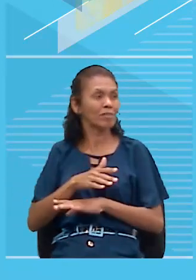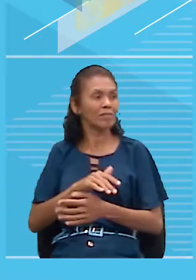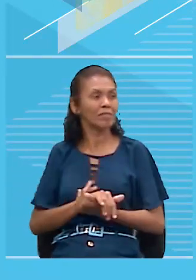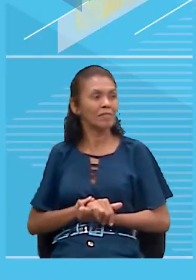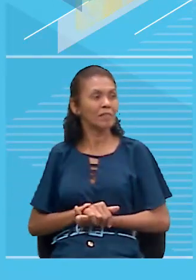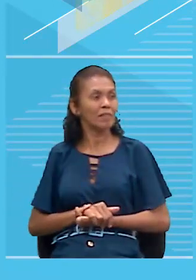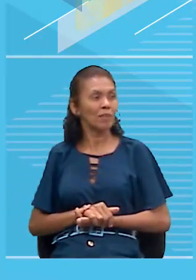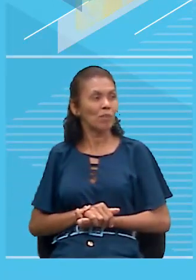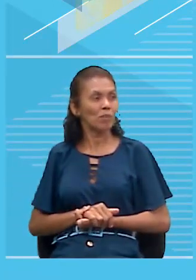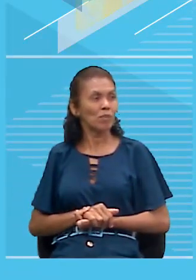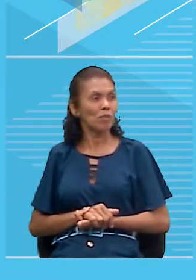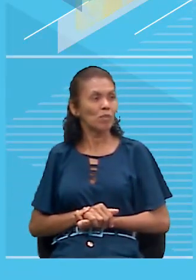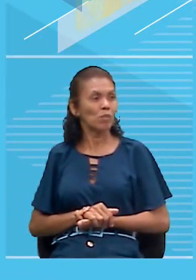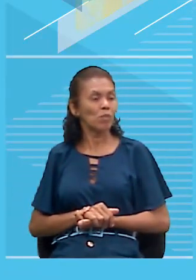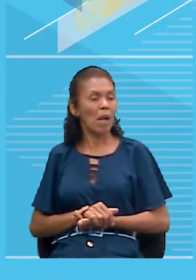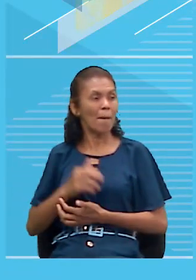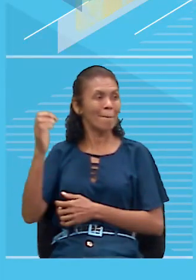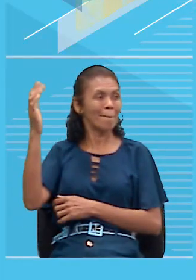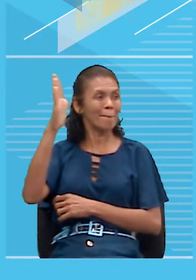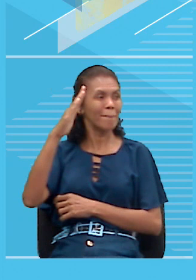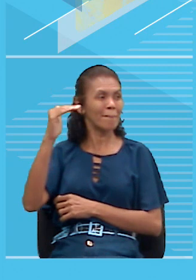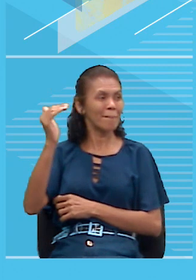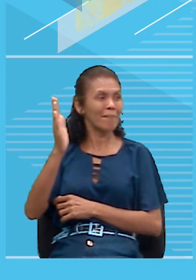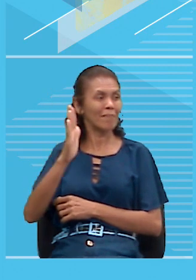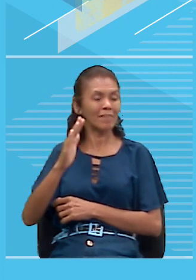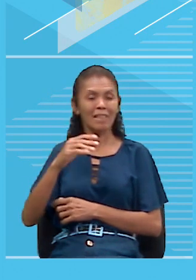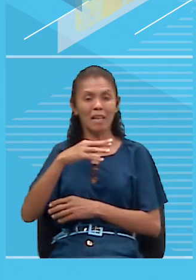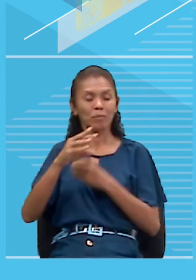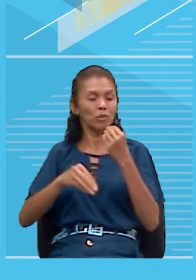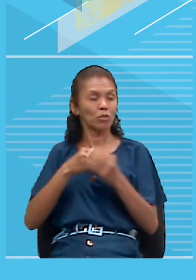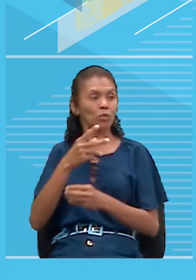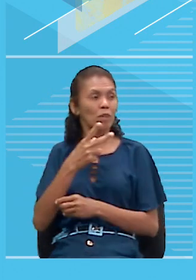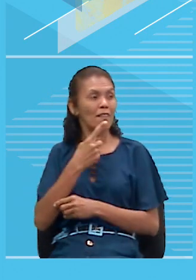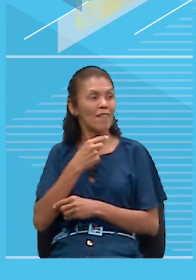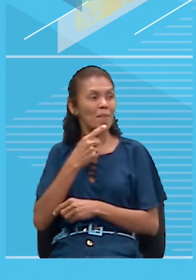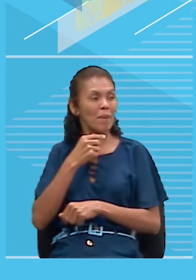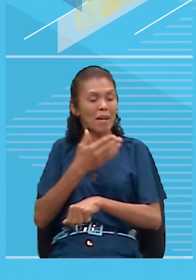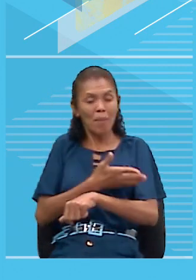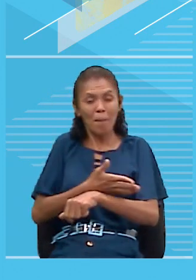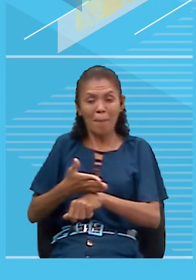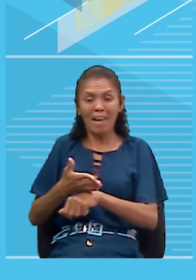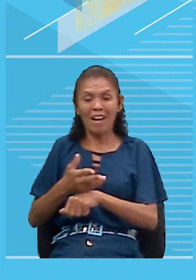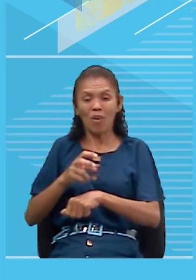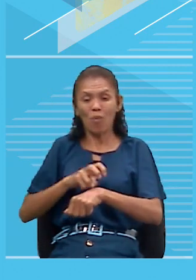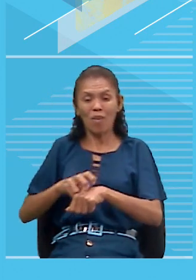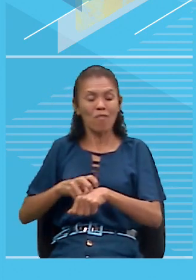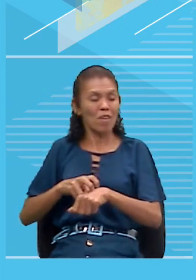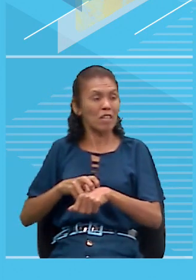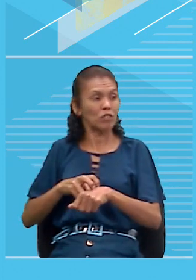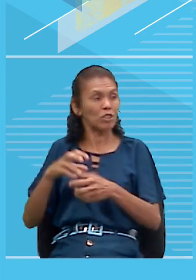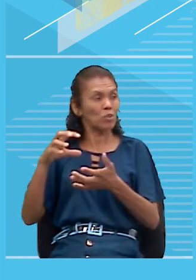o cordistão e a bandeira do cordistão viu vermelho branco verde bem no meio sol a bandeira do